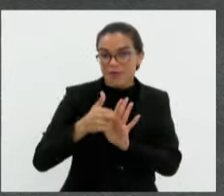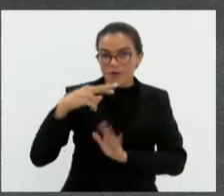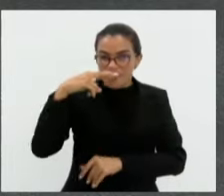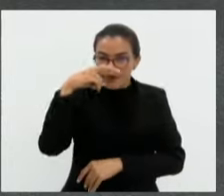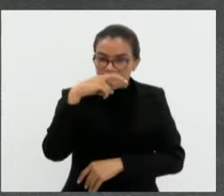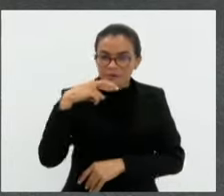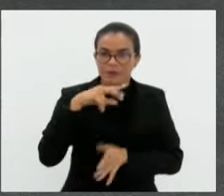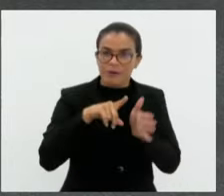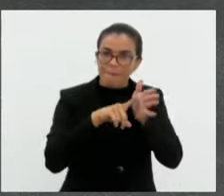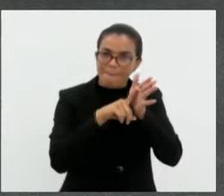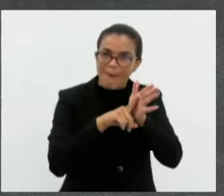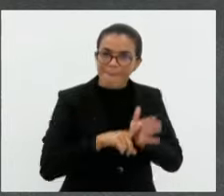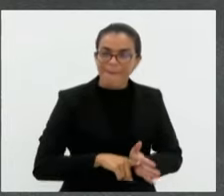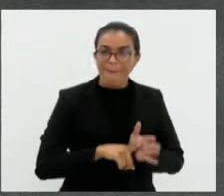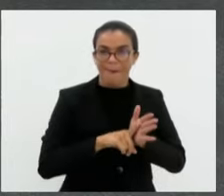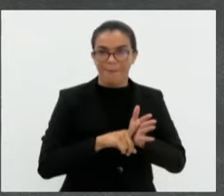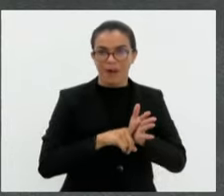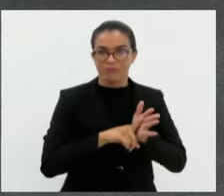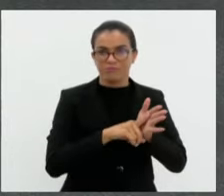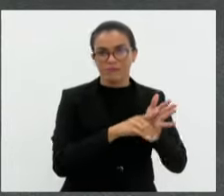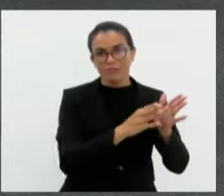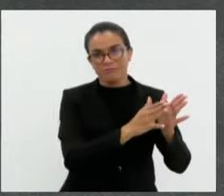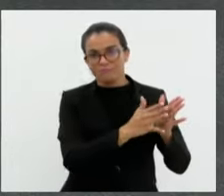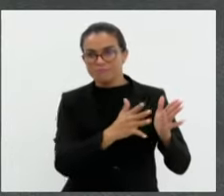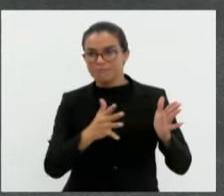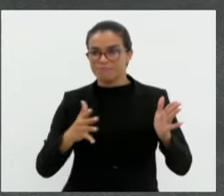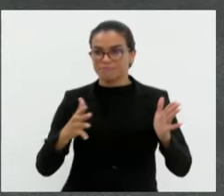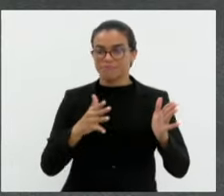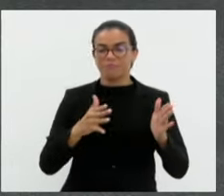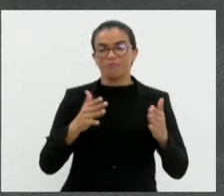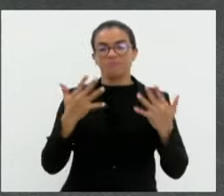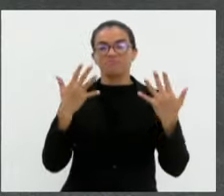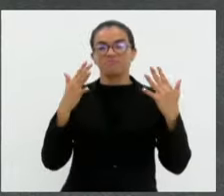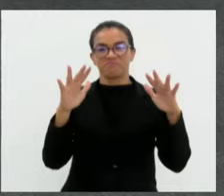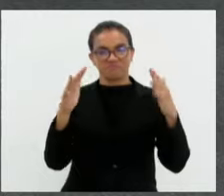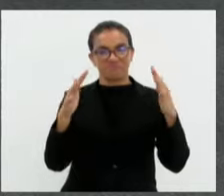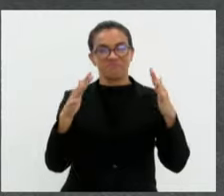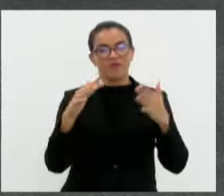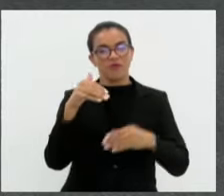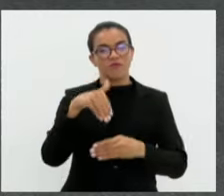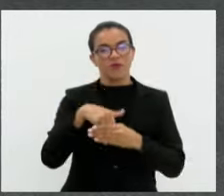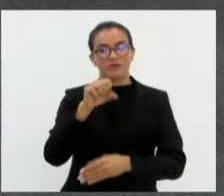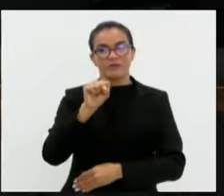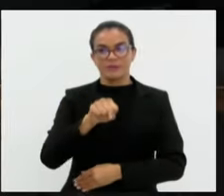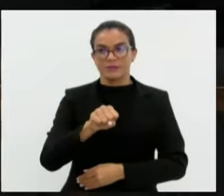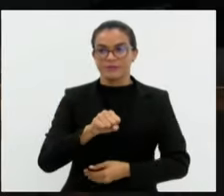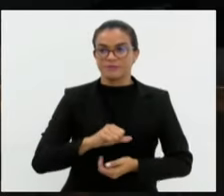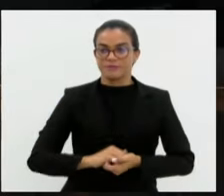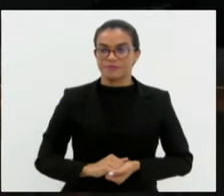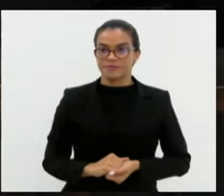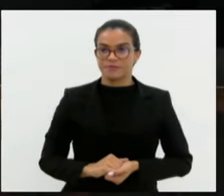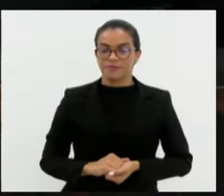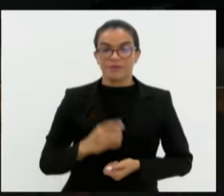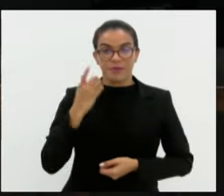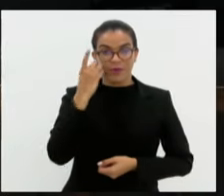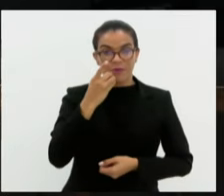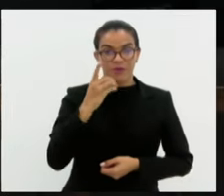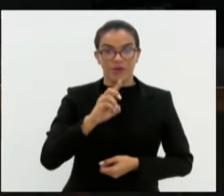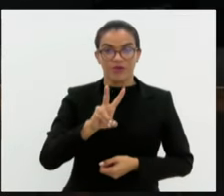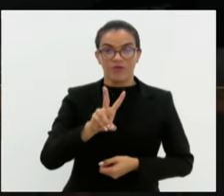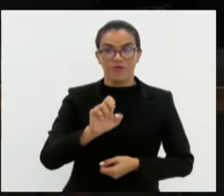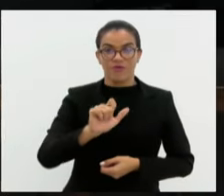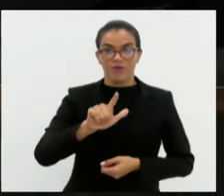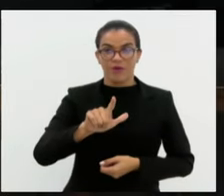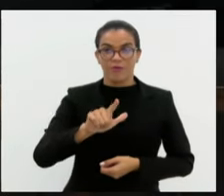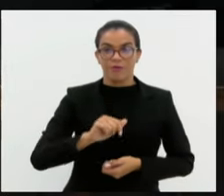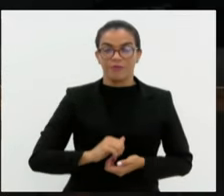o devido processo legal. Parabéns pela condução. Voto sim. Muito obrigado, Tia Ju. Deputado Val Ceasa. Presidente, pela